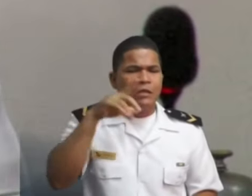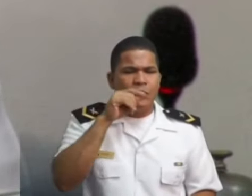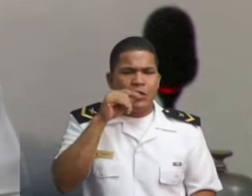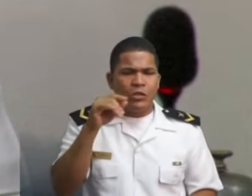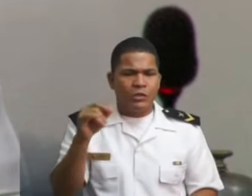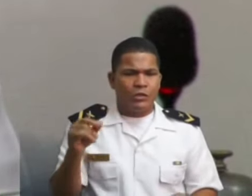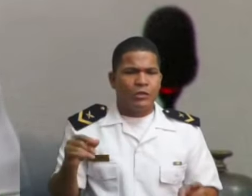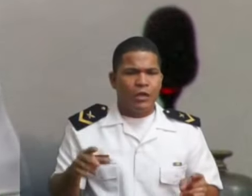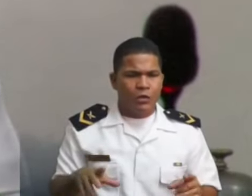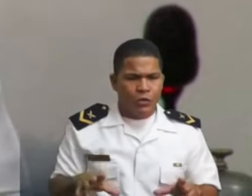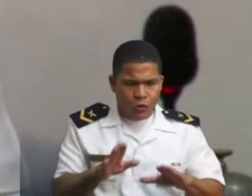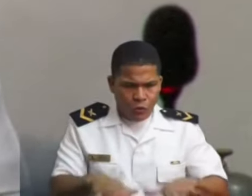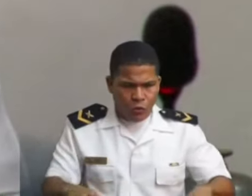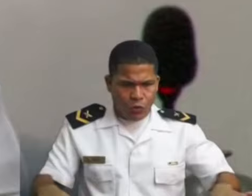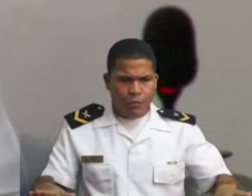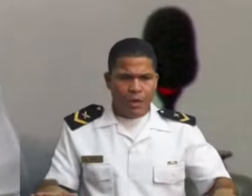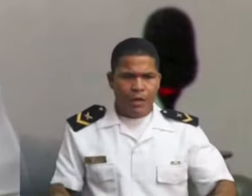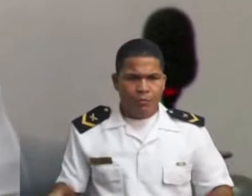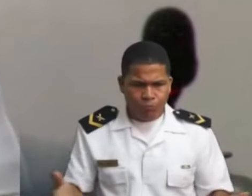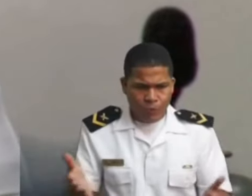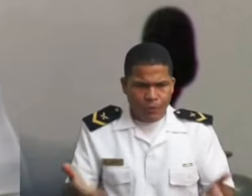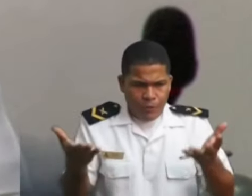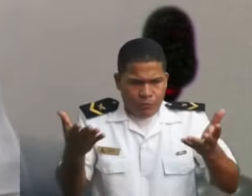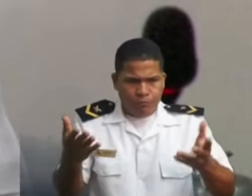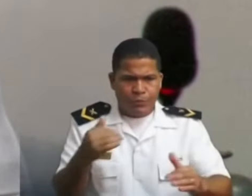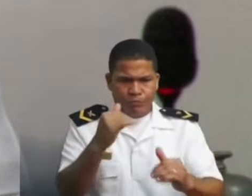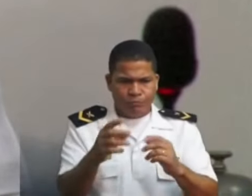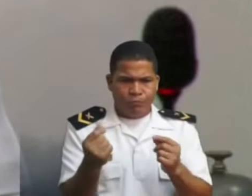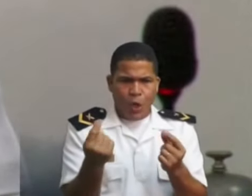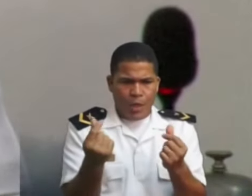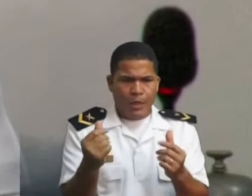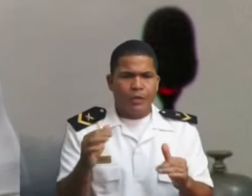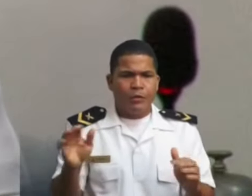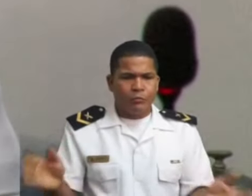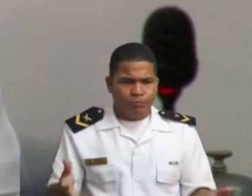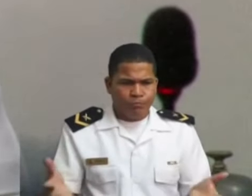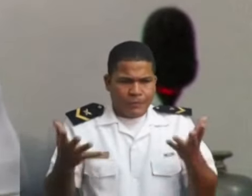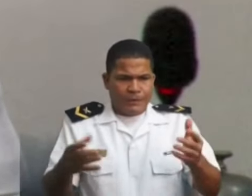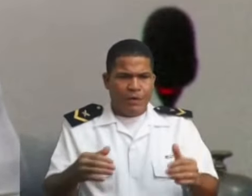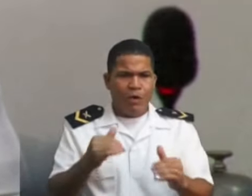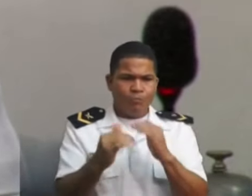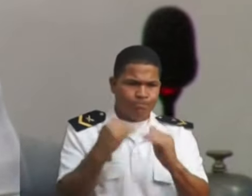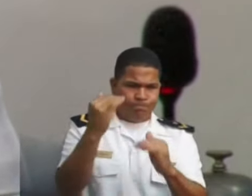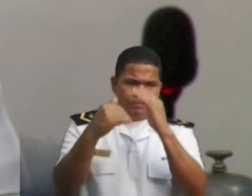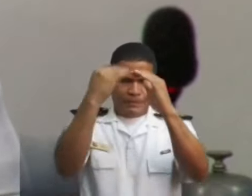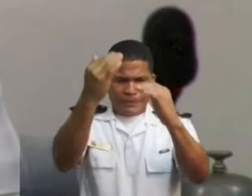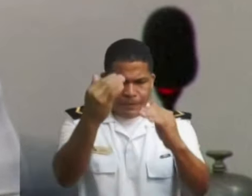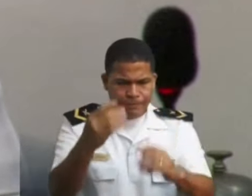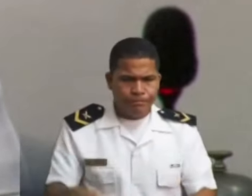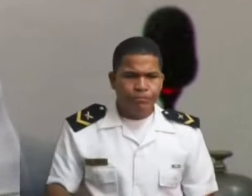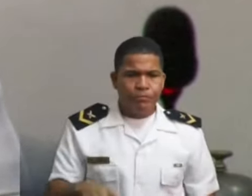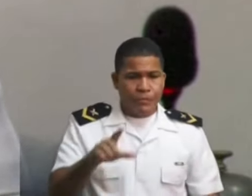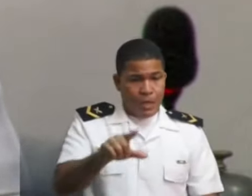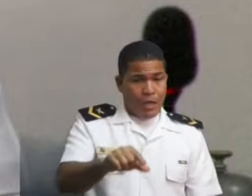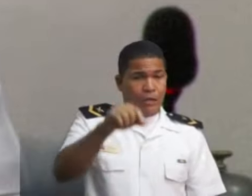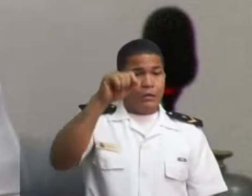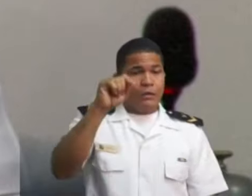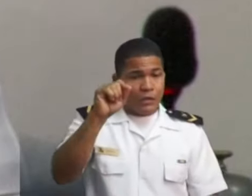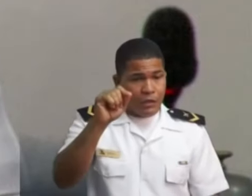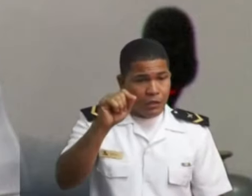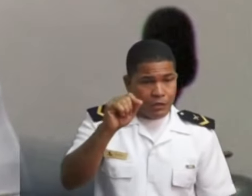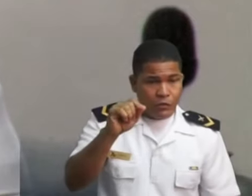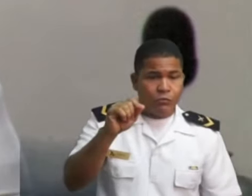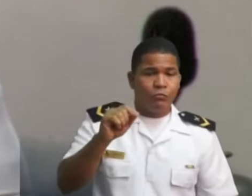para o intercâmbio de riquezas e progresso do Estado. Isto posto, releva destacar ambiente